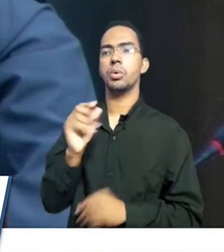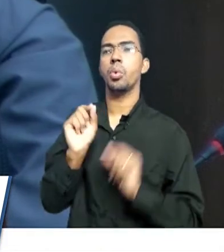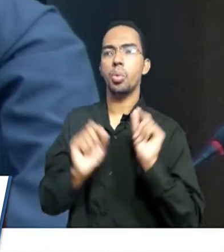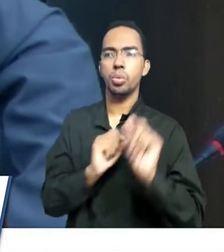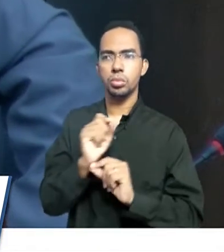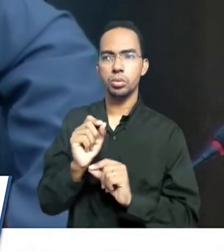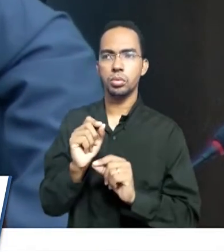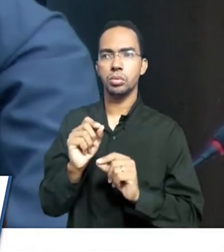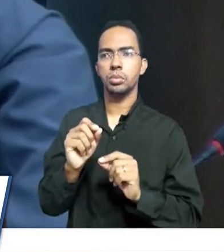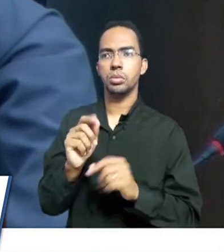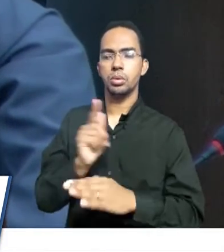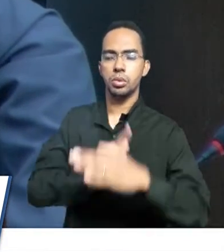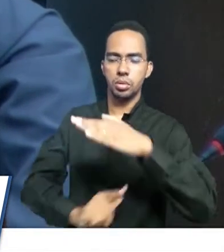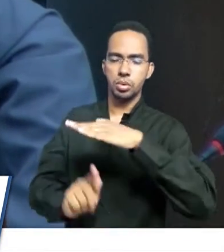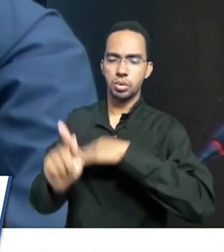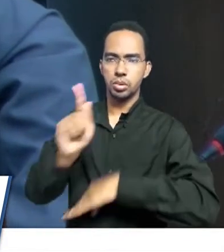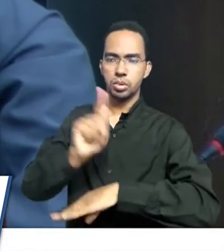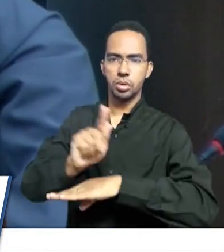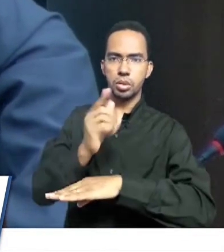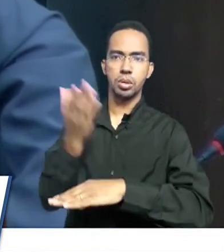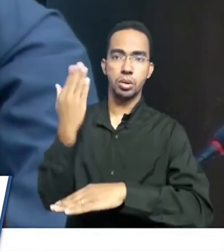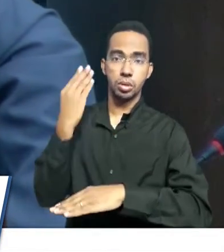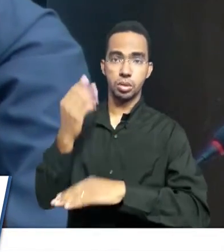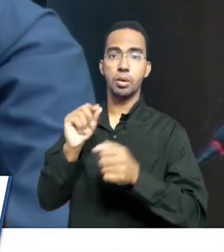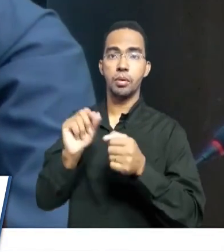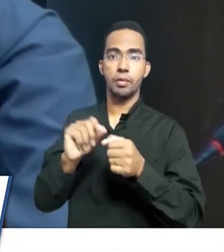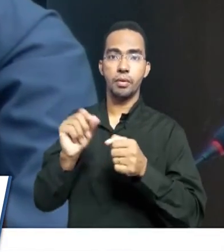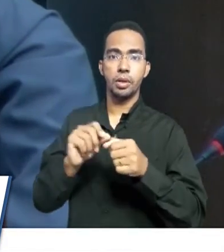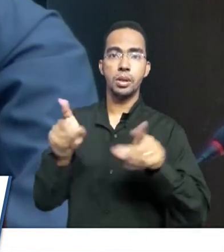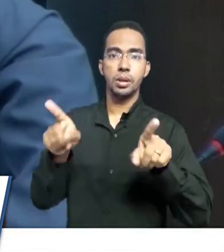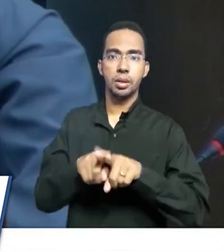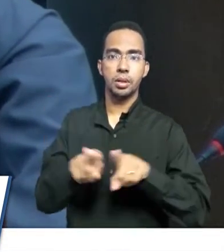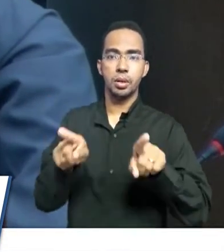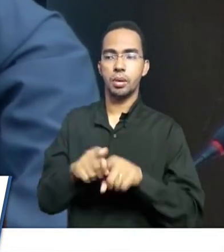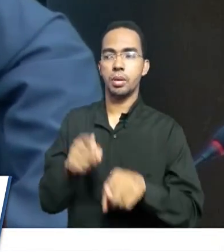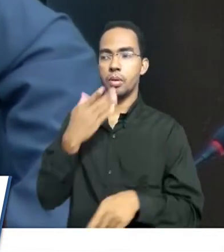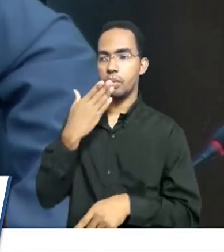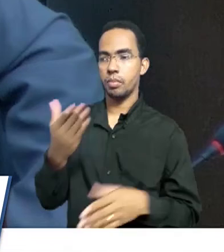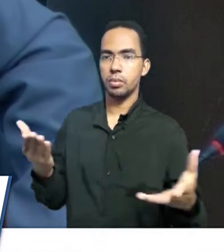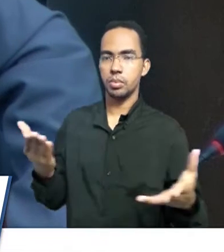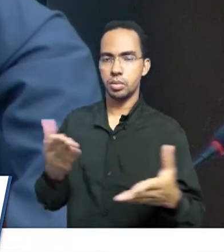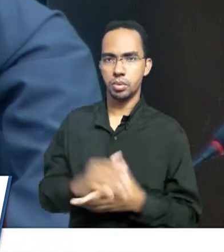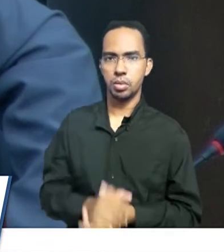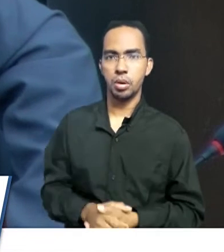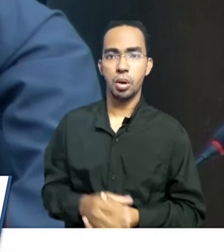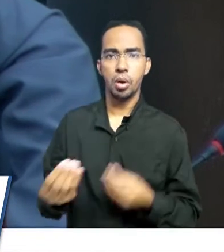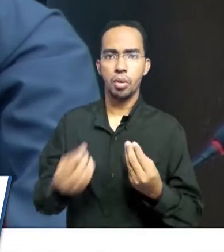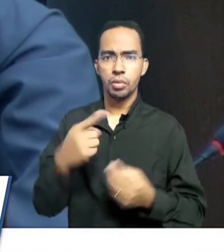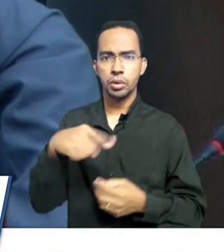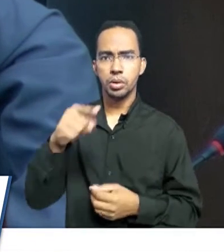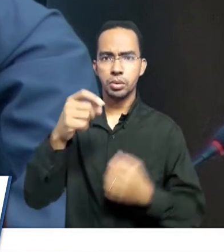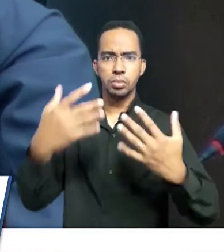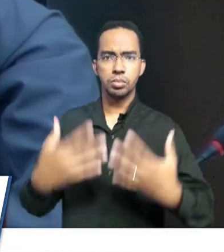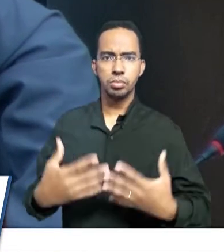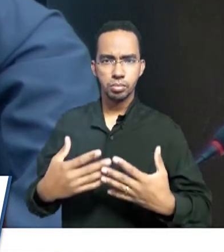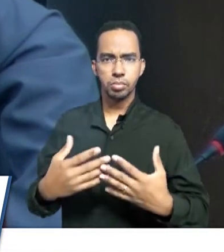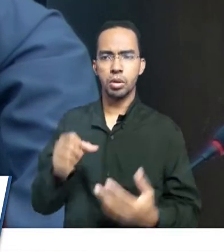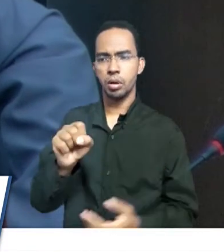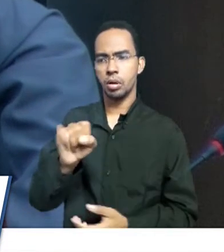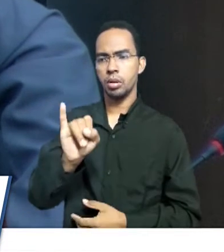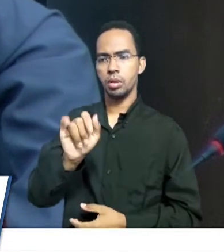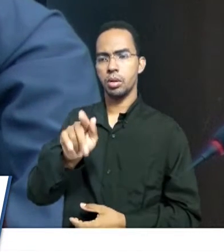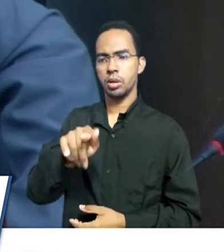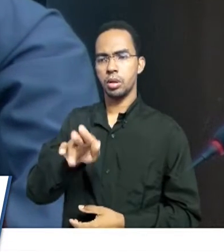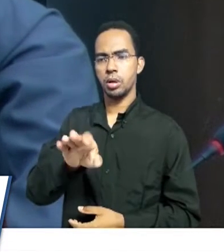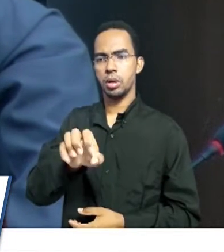nós vamos também fazer essa solicitação. E como você mesmo falou, né, Siqueira, colocaram um ponto de ônibus lá. Para